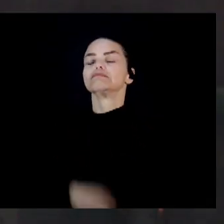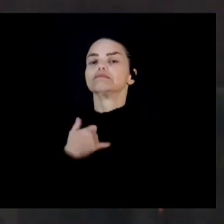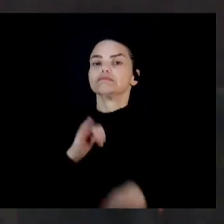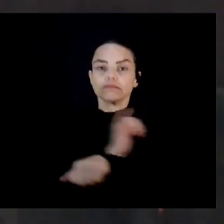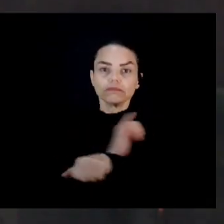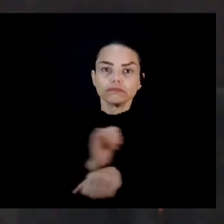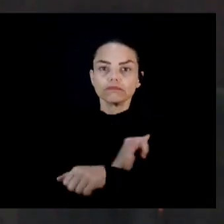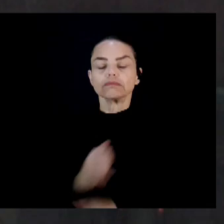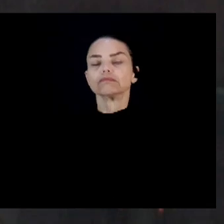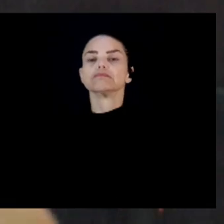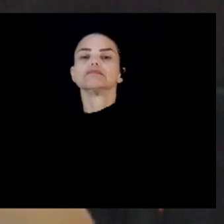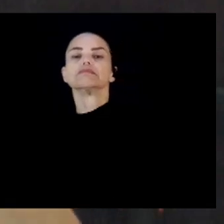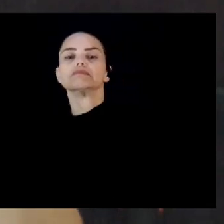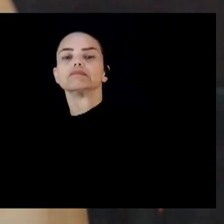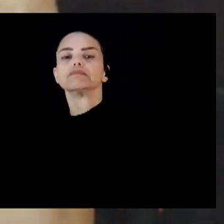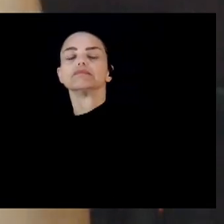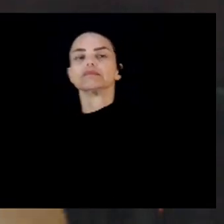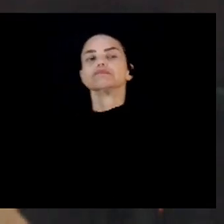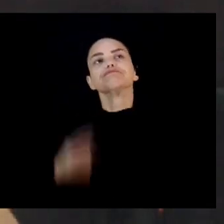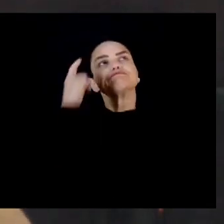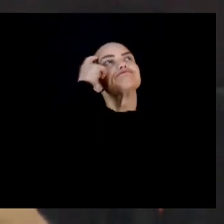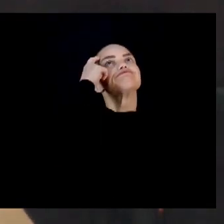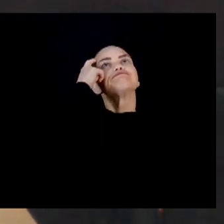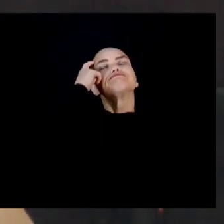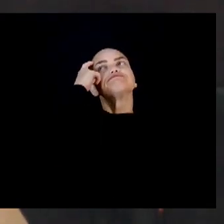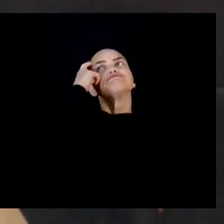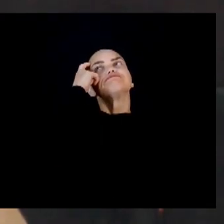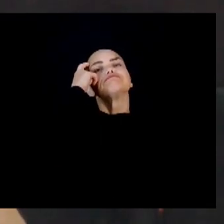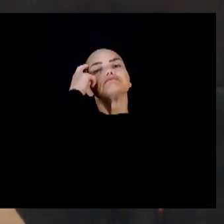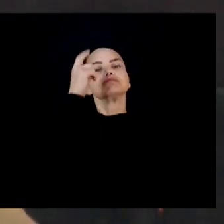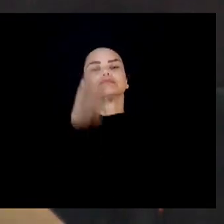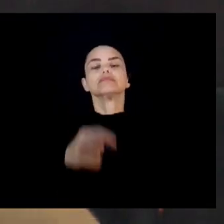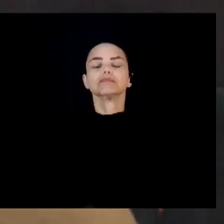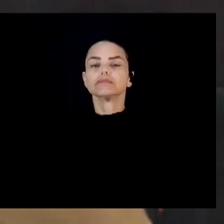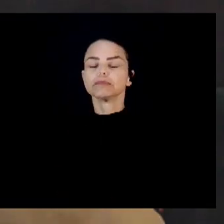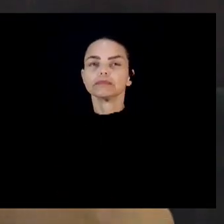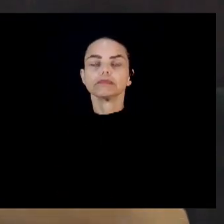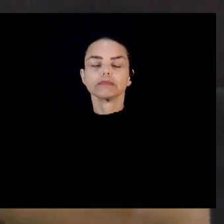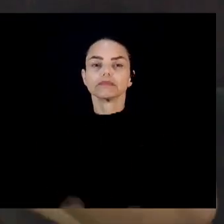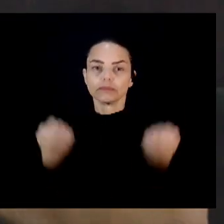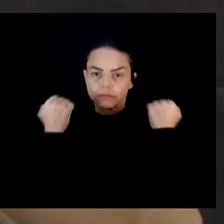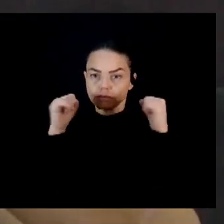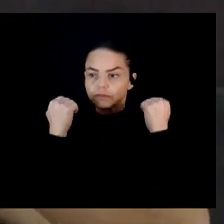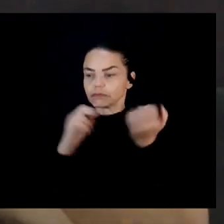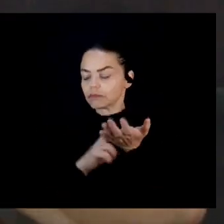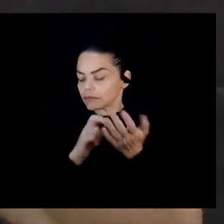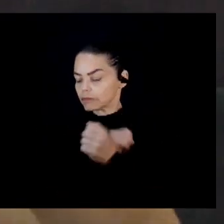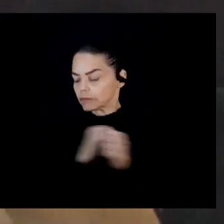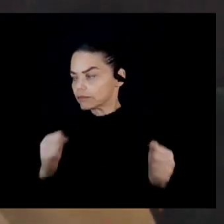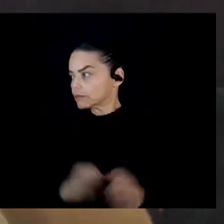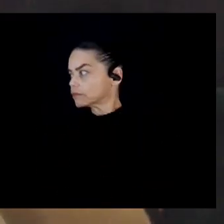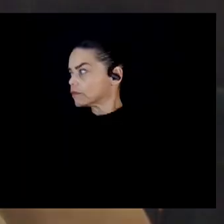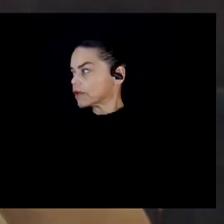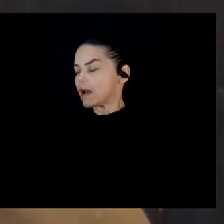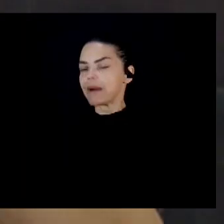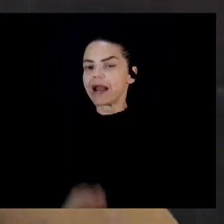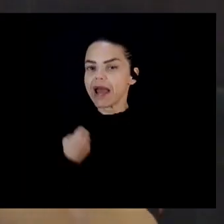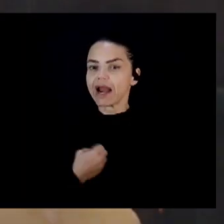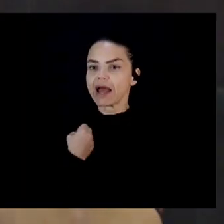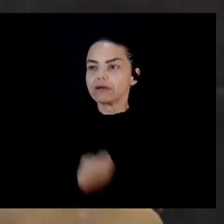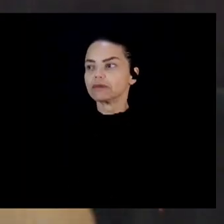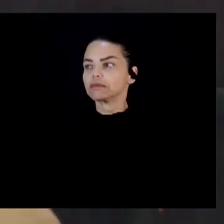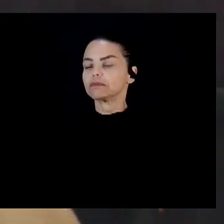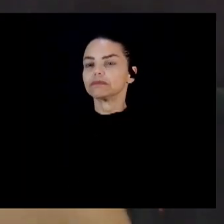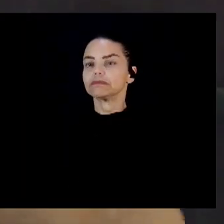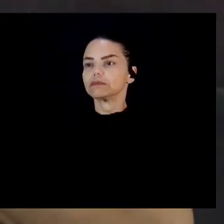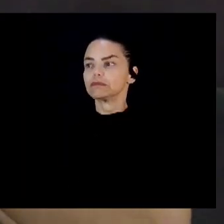pessoa pensa em fazer atividade física de manhã, já deixa a roupa pertinho ali,